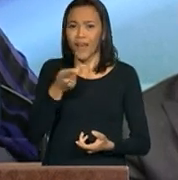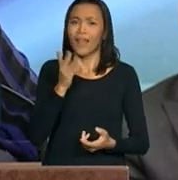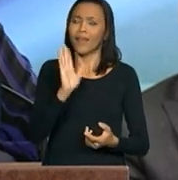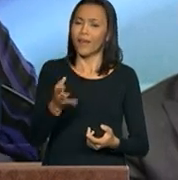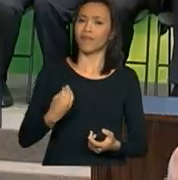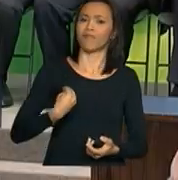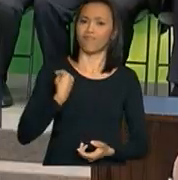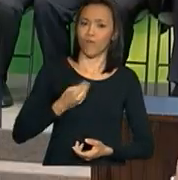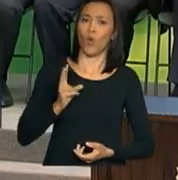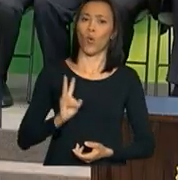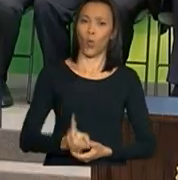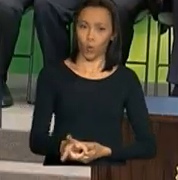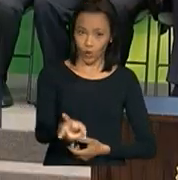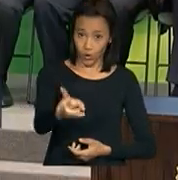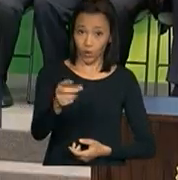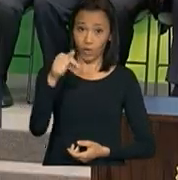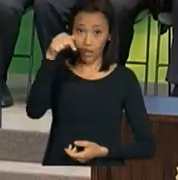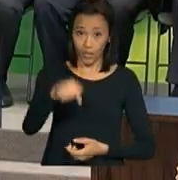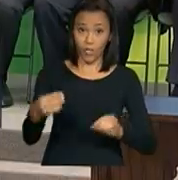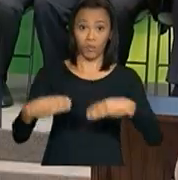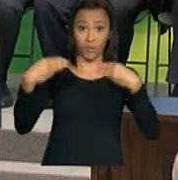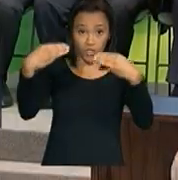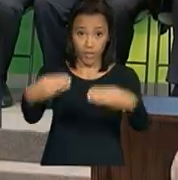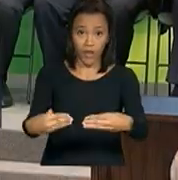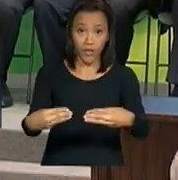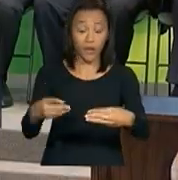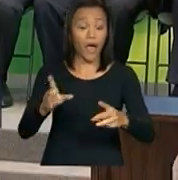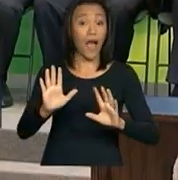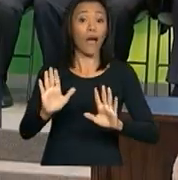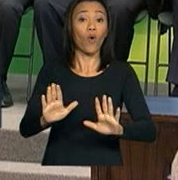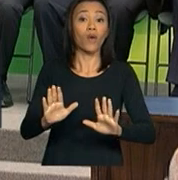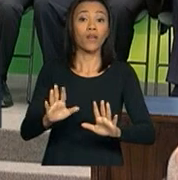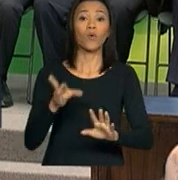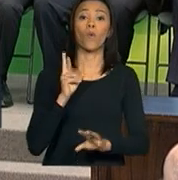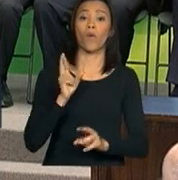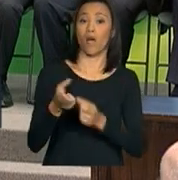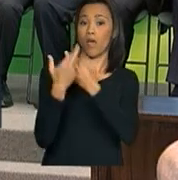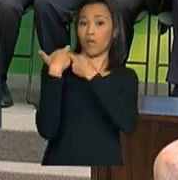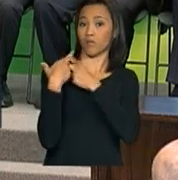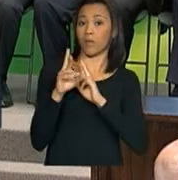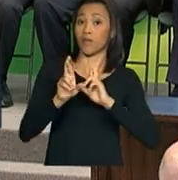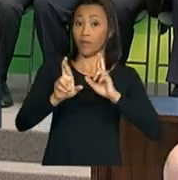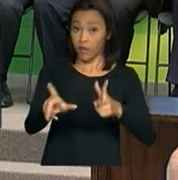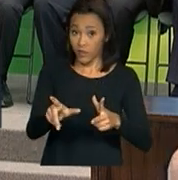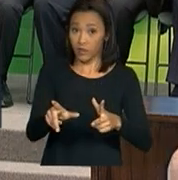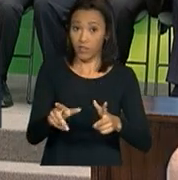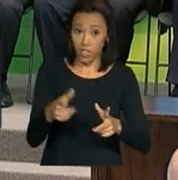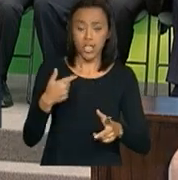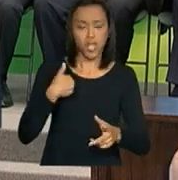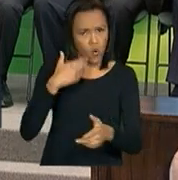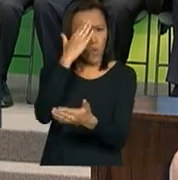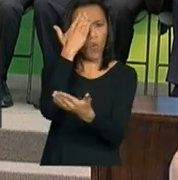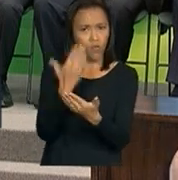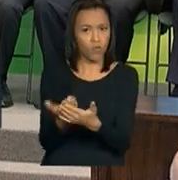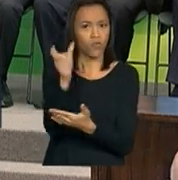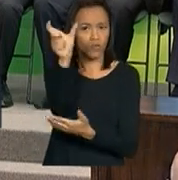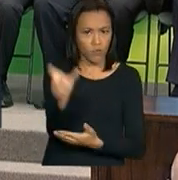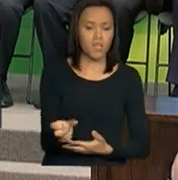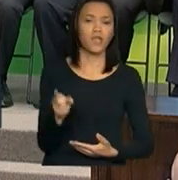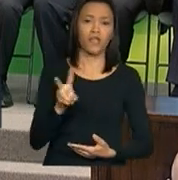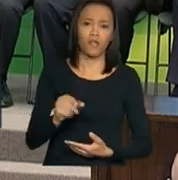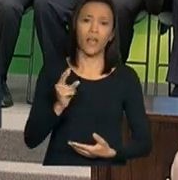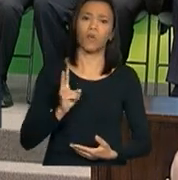ministério e vai continuar aqui agora em função diferente na qual eu confio que ele